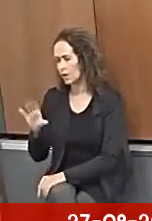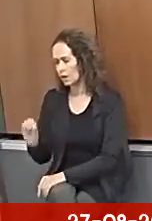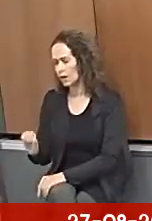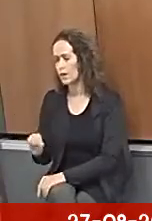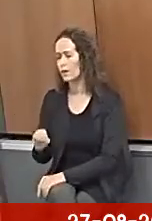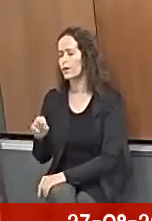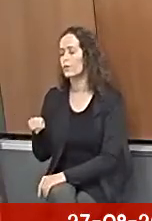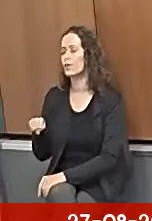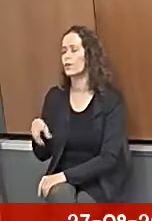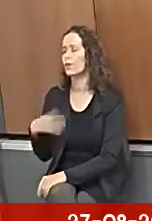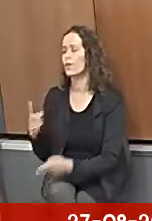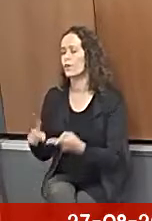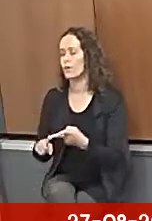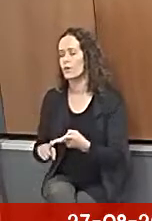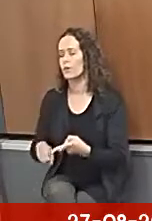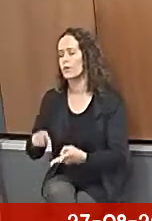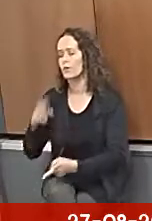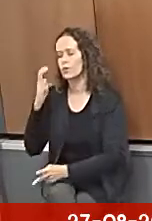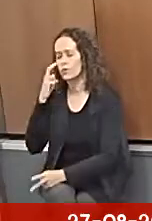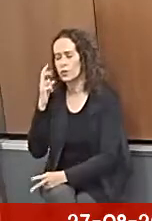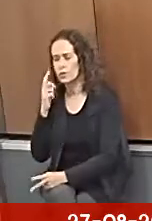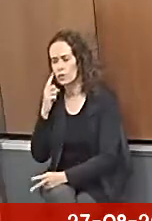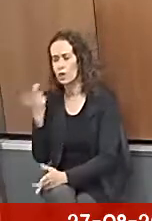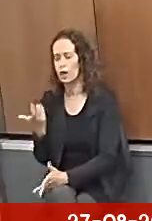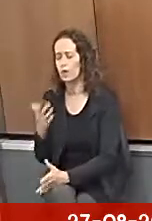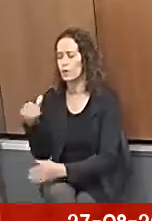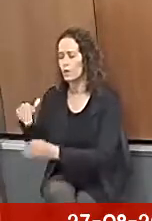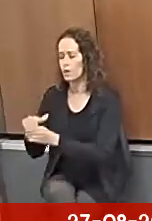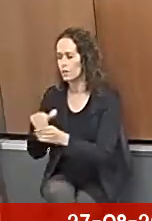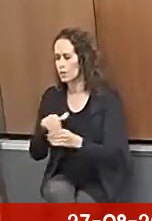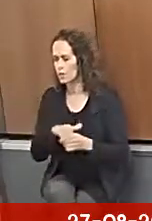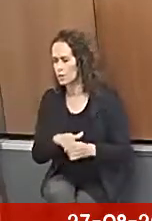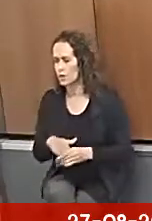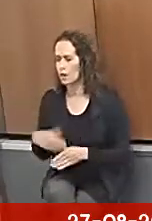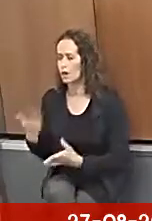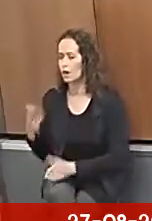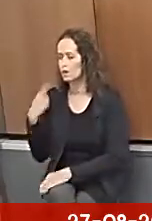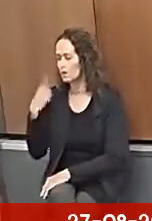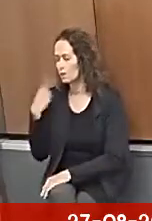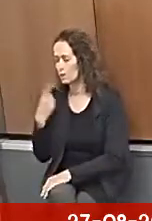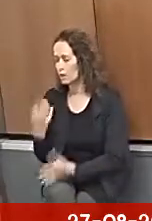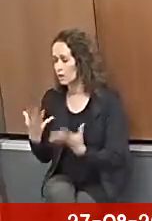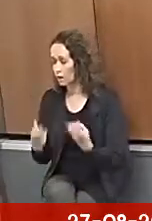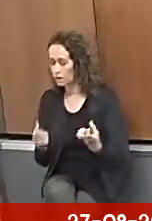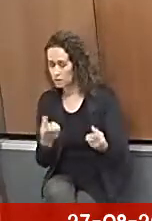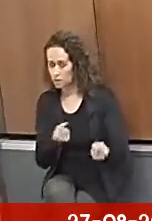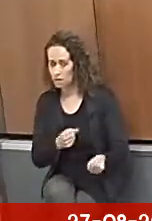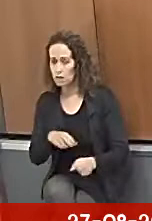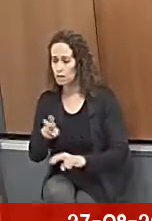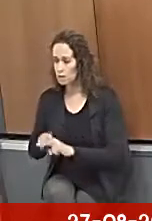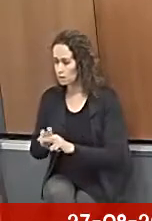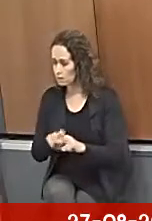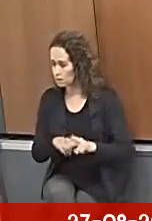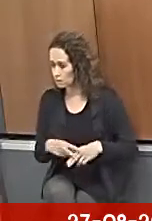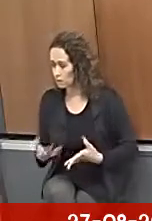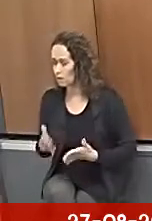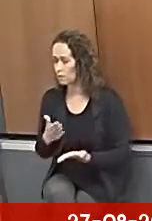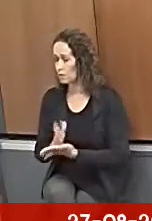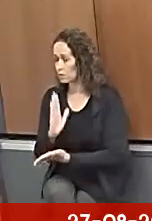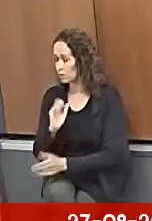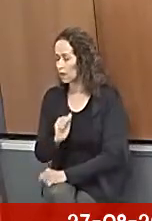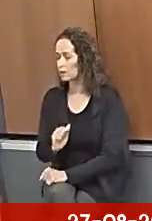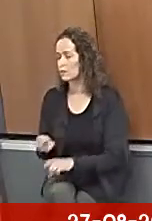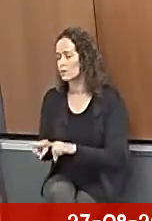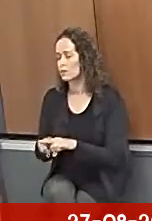deputado josé guilherme em votação os deputados que aprovam permaneçam como estão aprovado requerimento